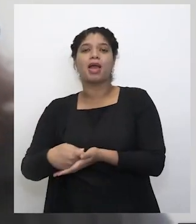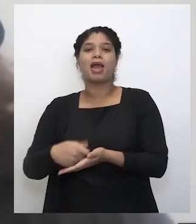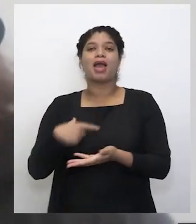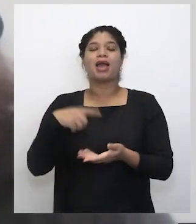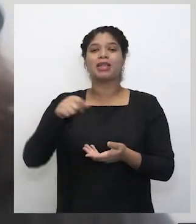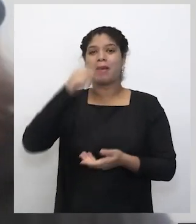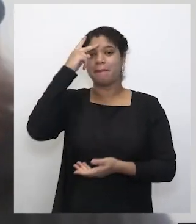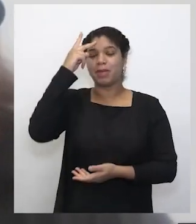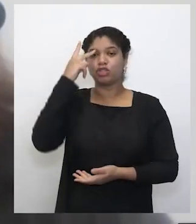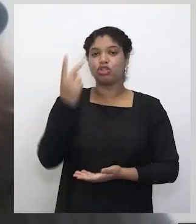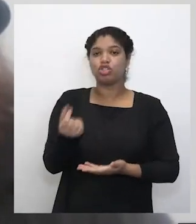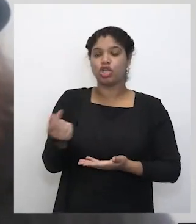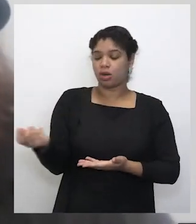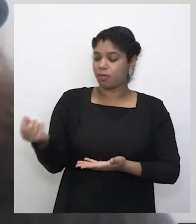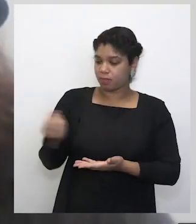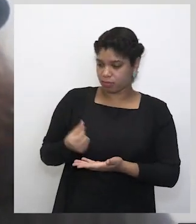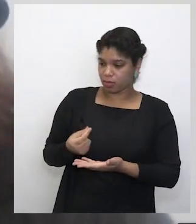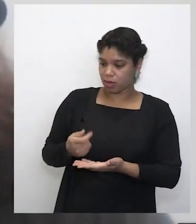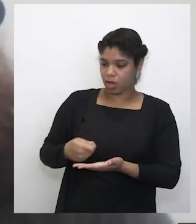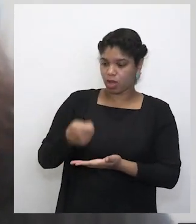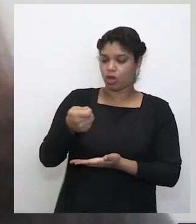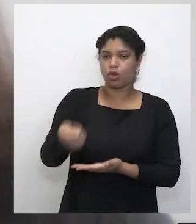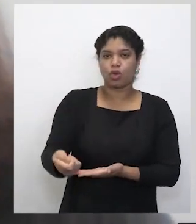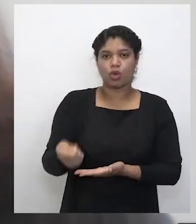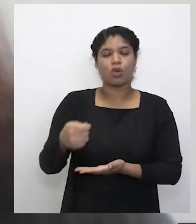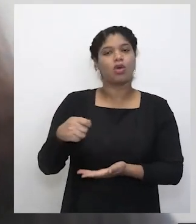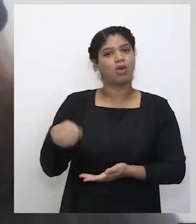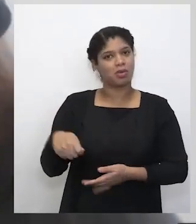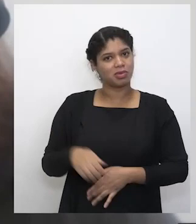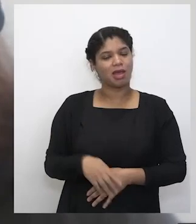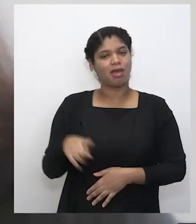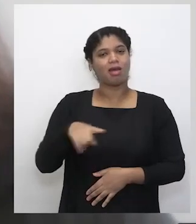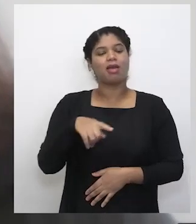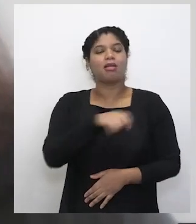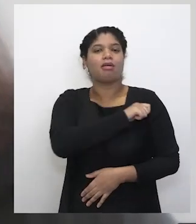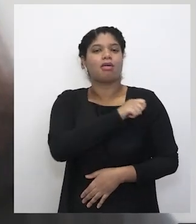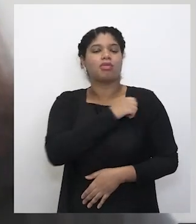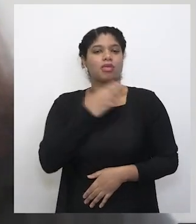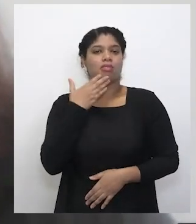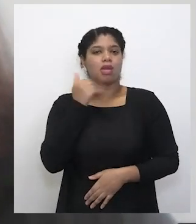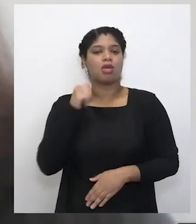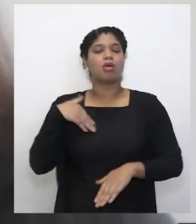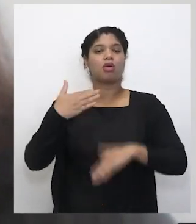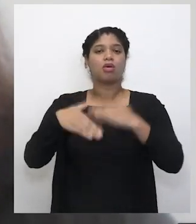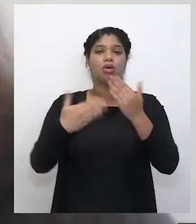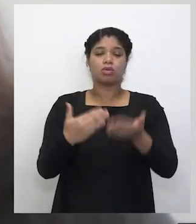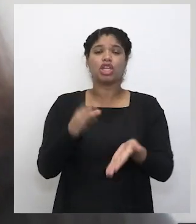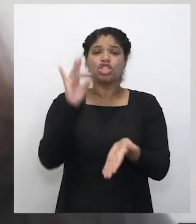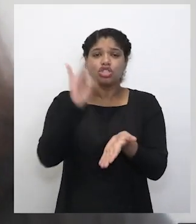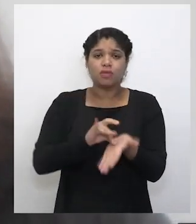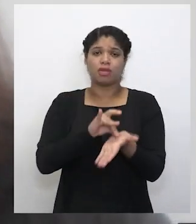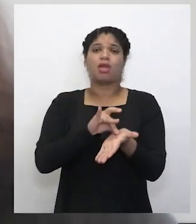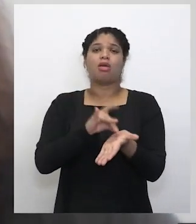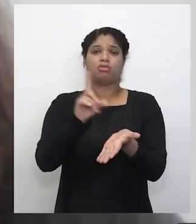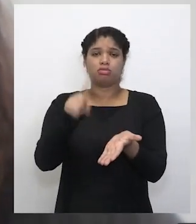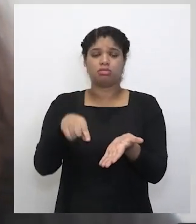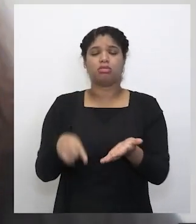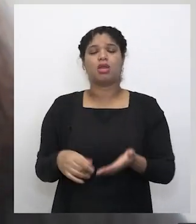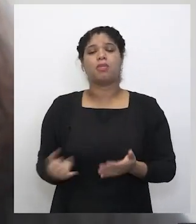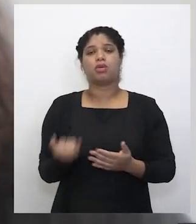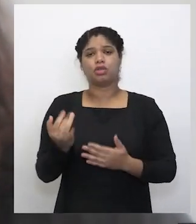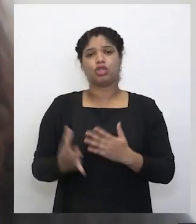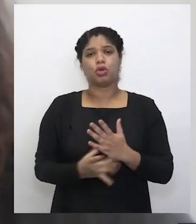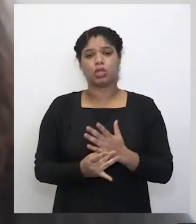caixa, faz os trocos. Então, isso avança muito o aluno quando ele trabalha no real mesmo, né? No concreto.